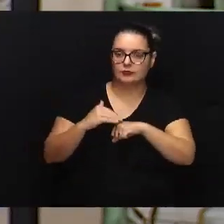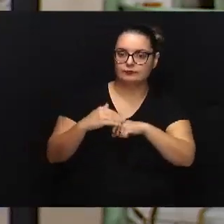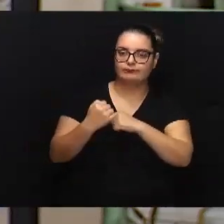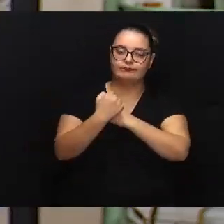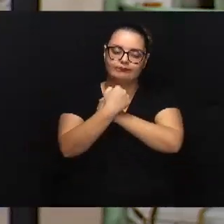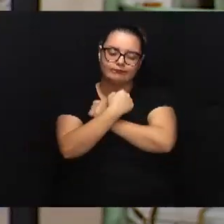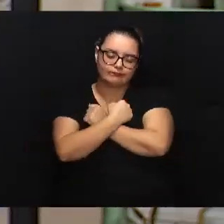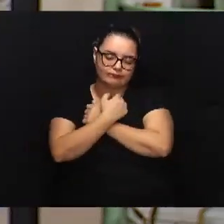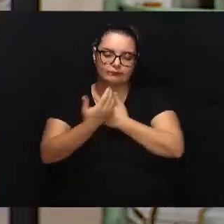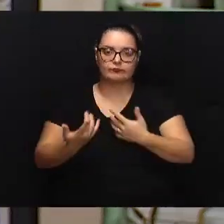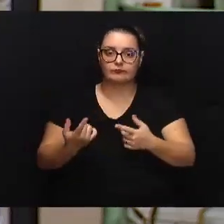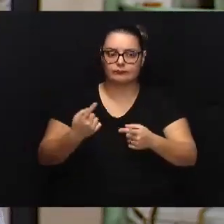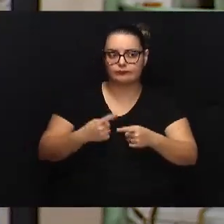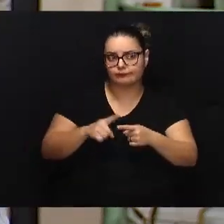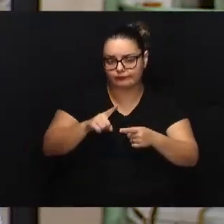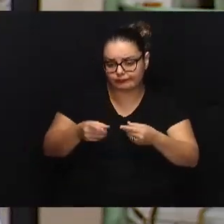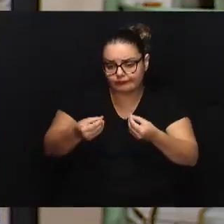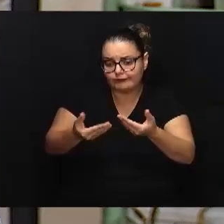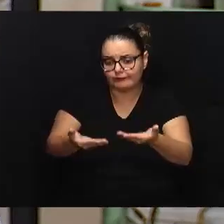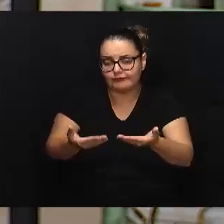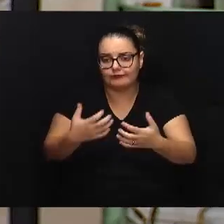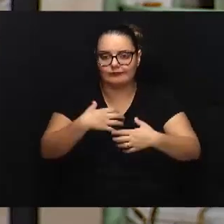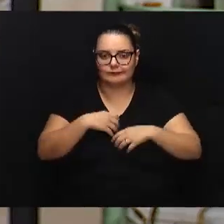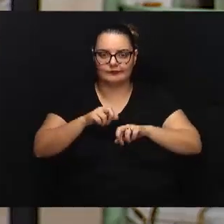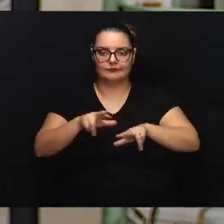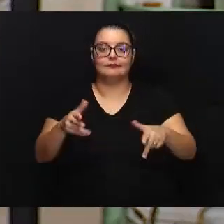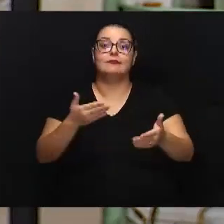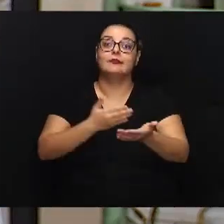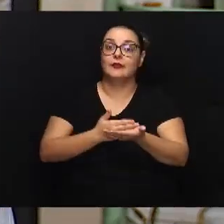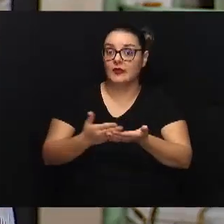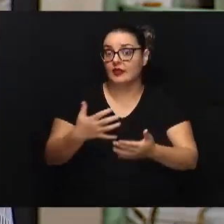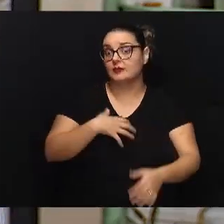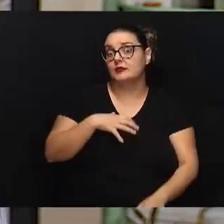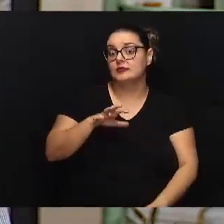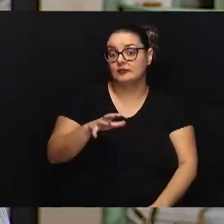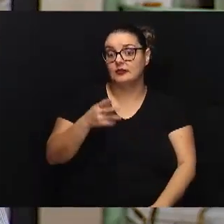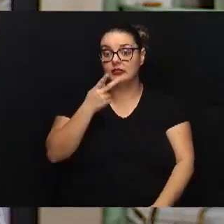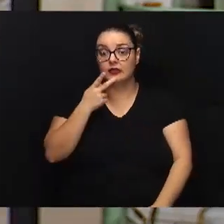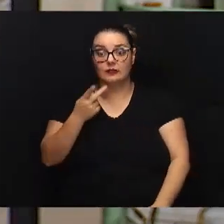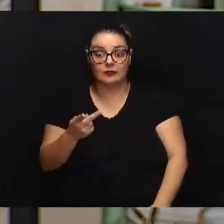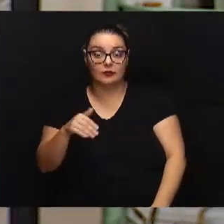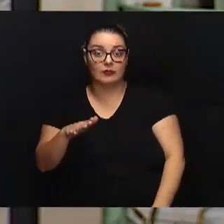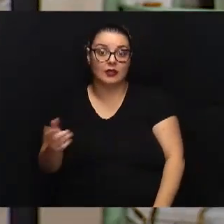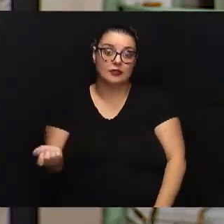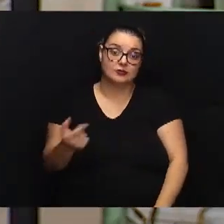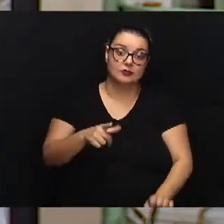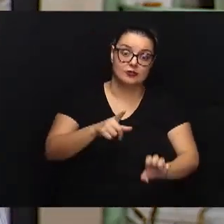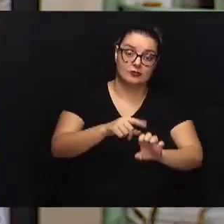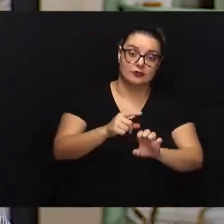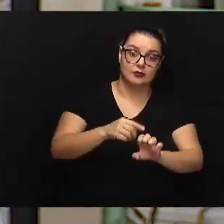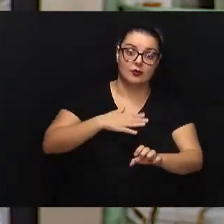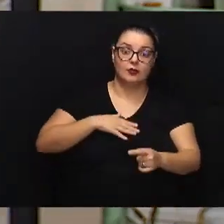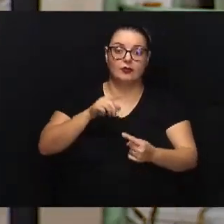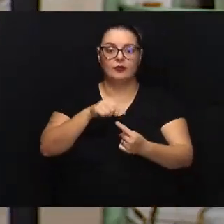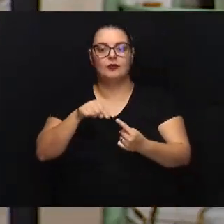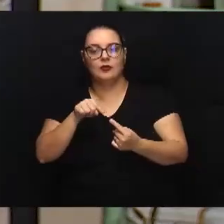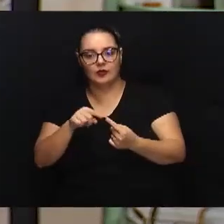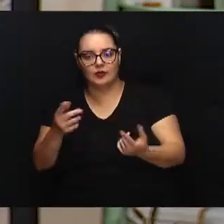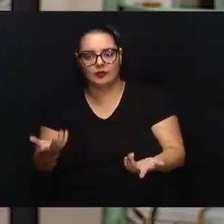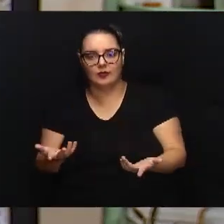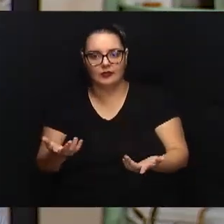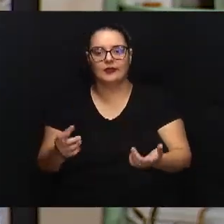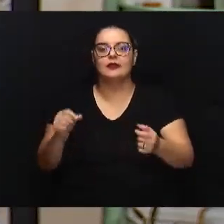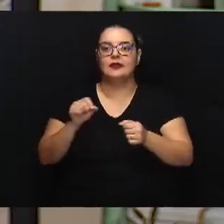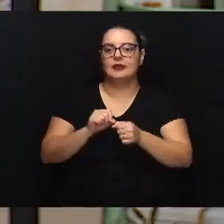que eu não vou levar afeto? E assim começou. Então eu digo que mais do que empreender, o meu objetivo é fazer feliz